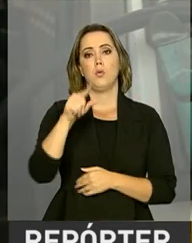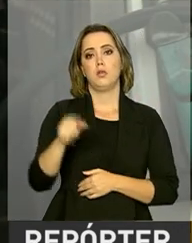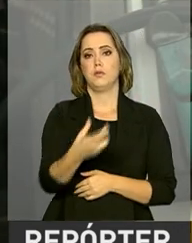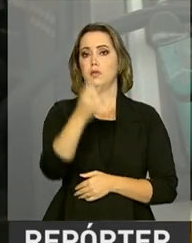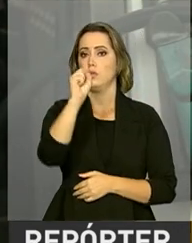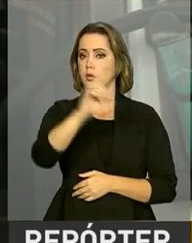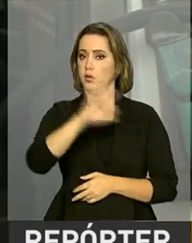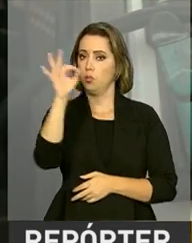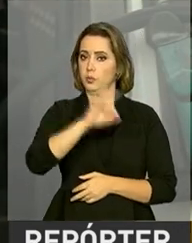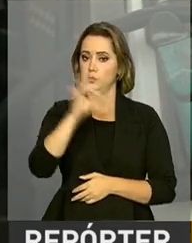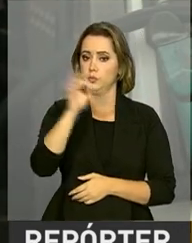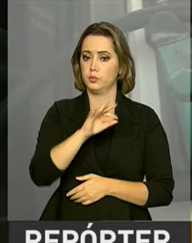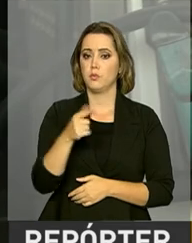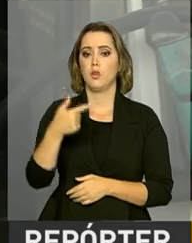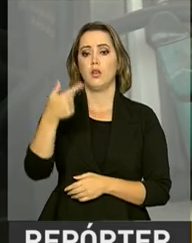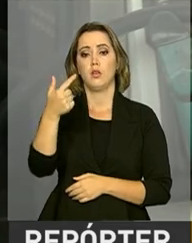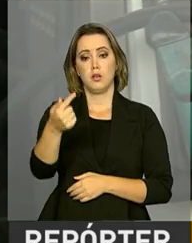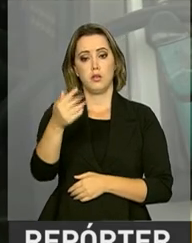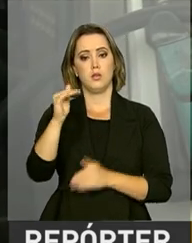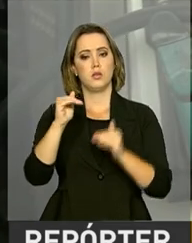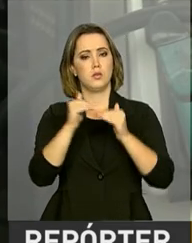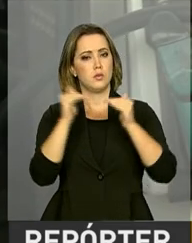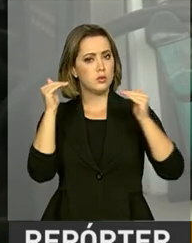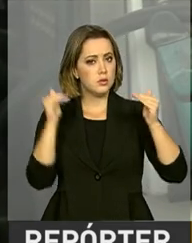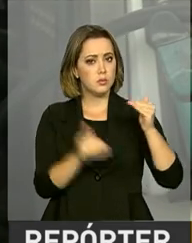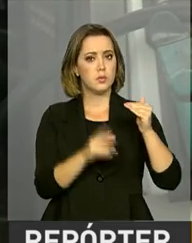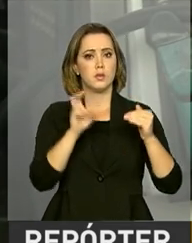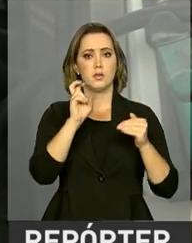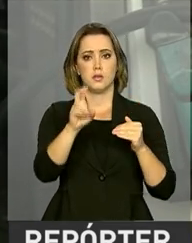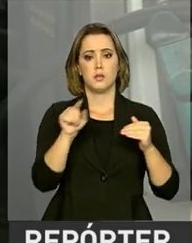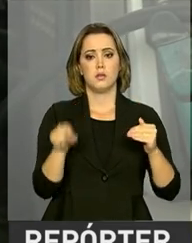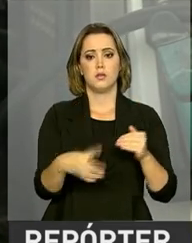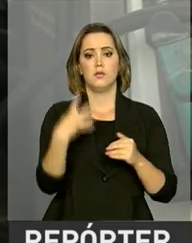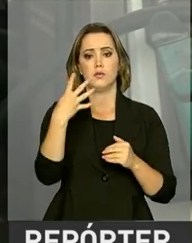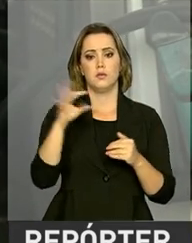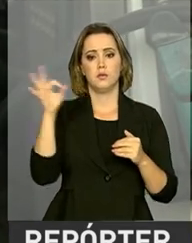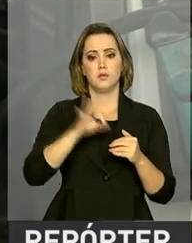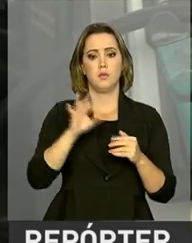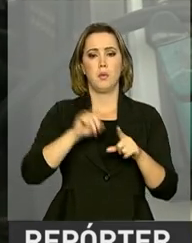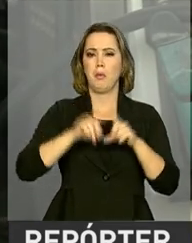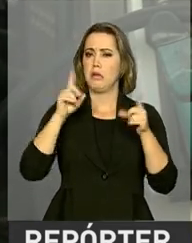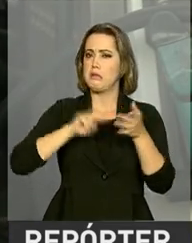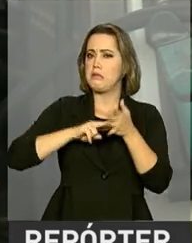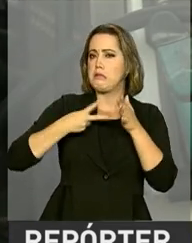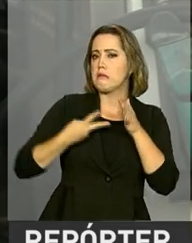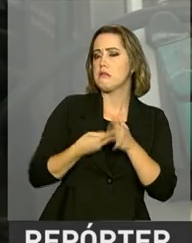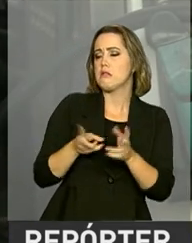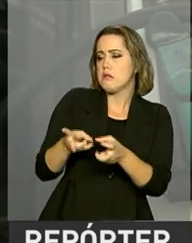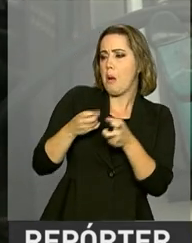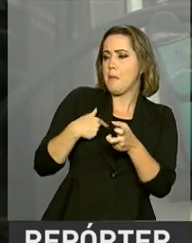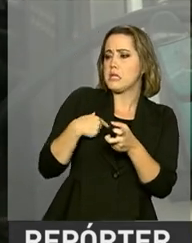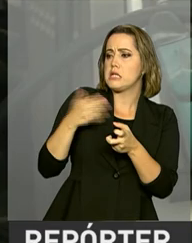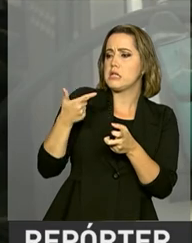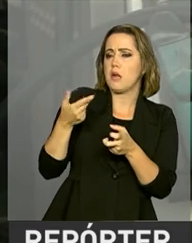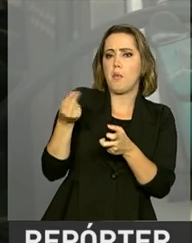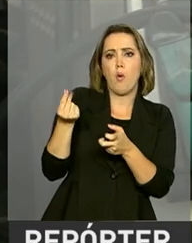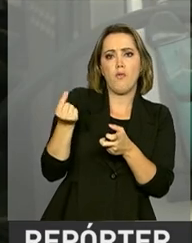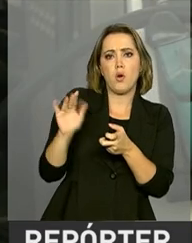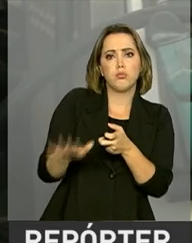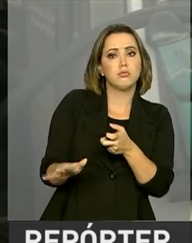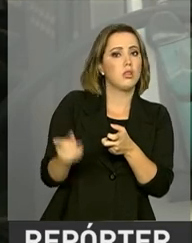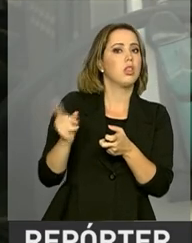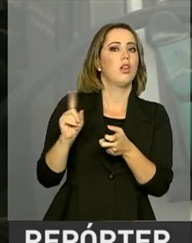eo da gasolina em 5,4 por cento mas isso não significa que o consumidor sinta mudança no bolsa na mesma